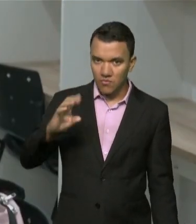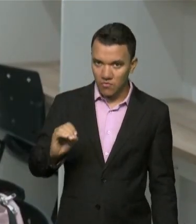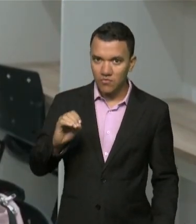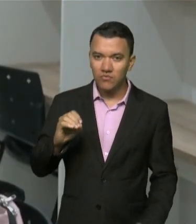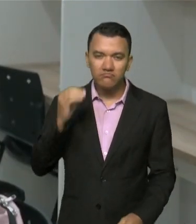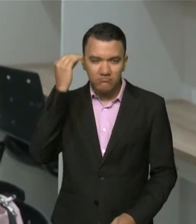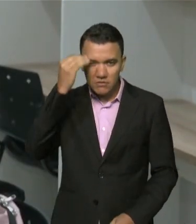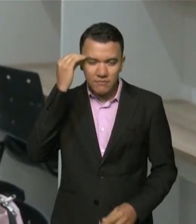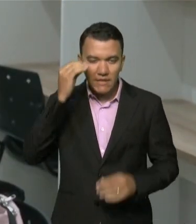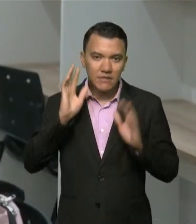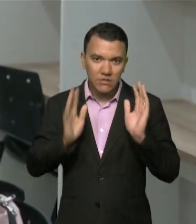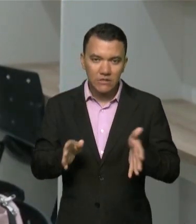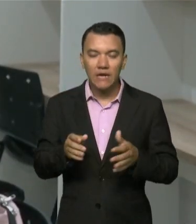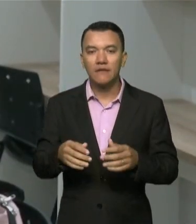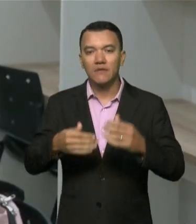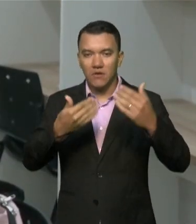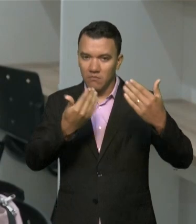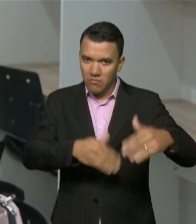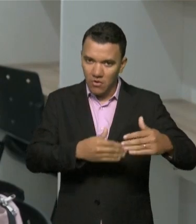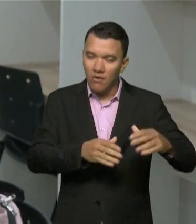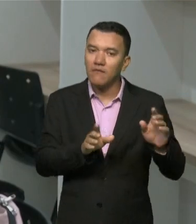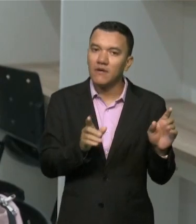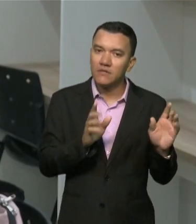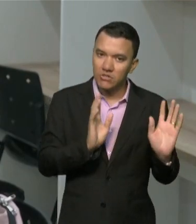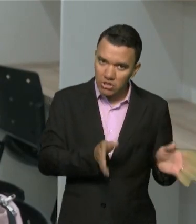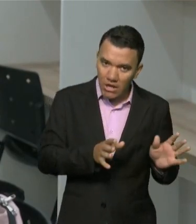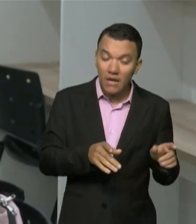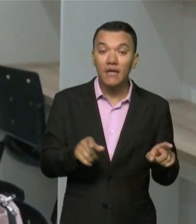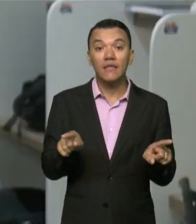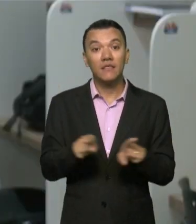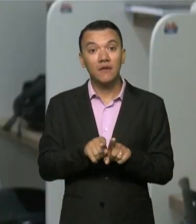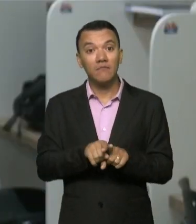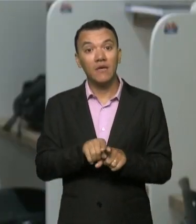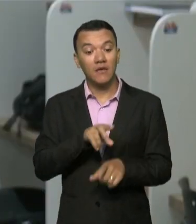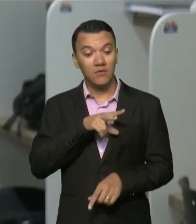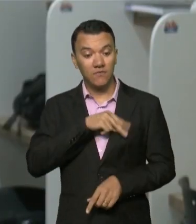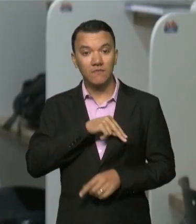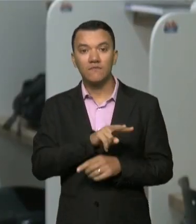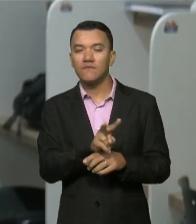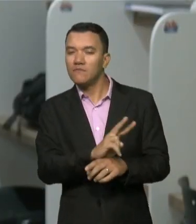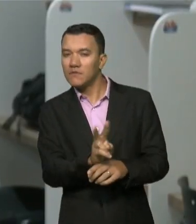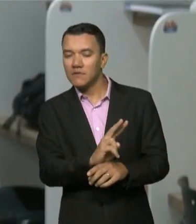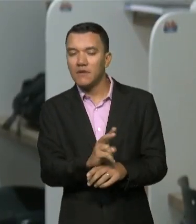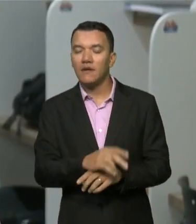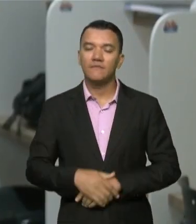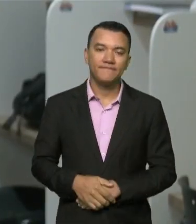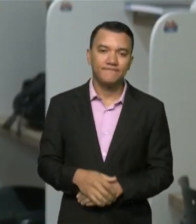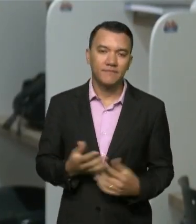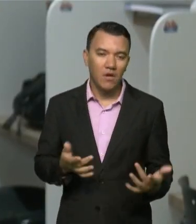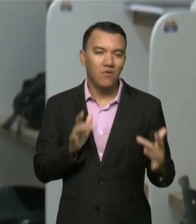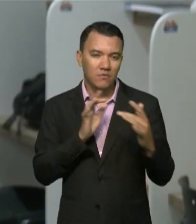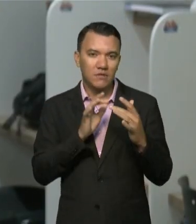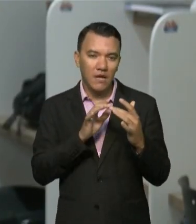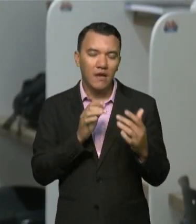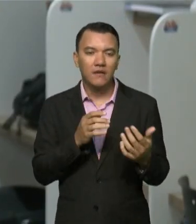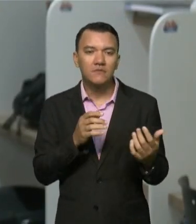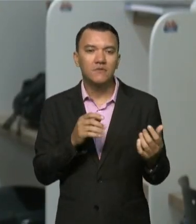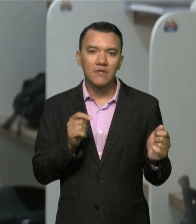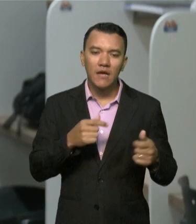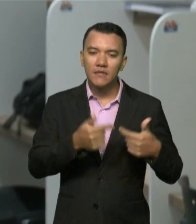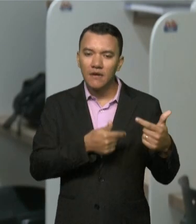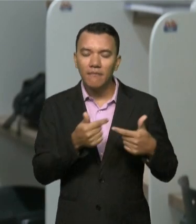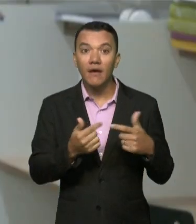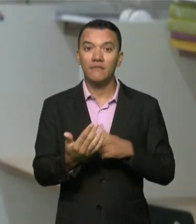só participou de várias edições, como também atuou como fiscal. Segundo ele, esse contato próximo foi fundamental para